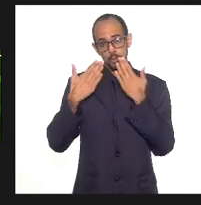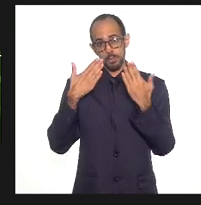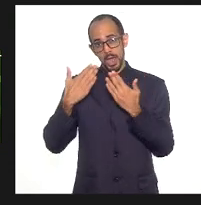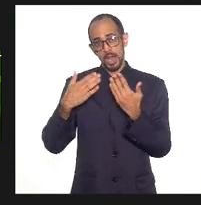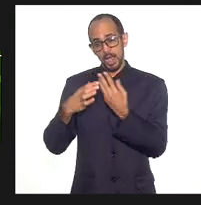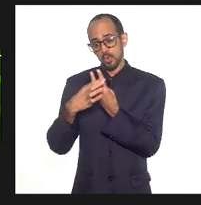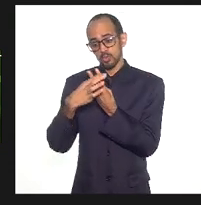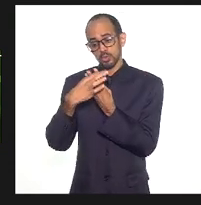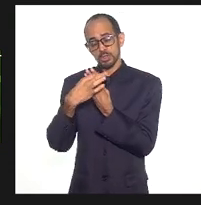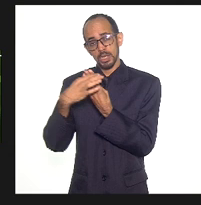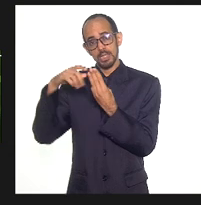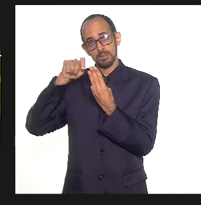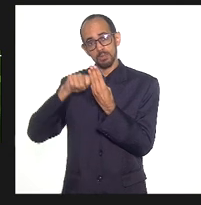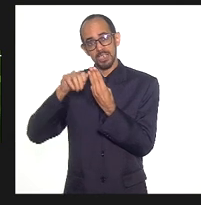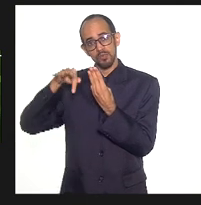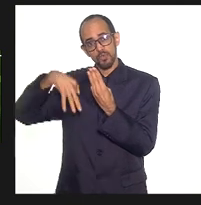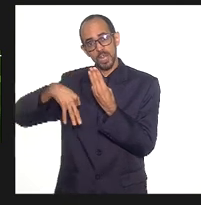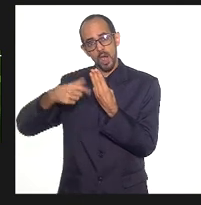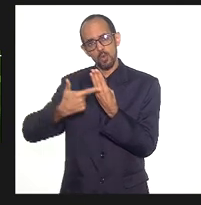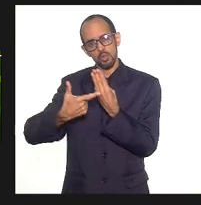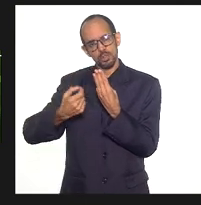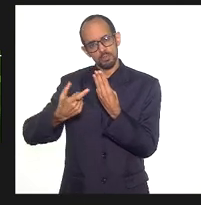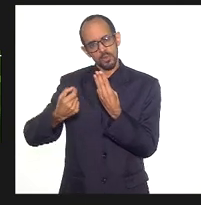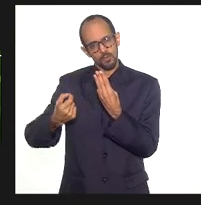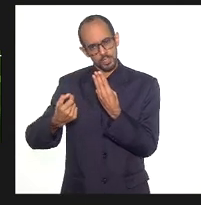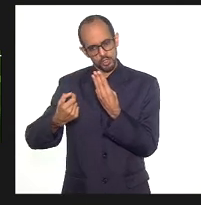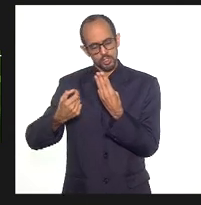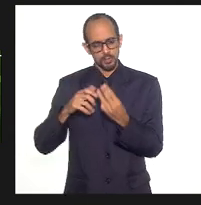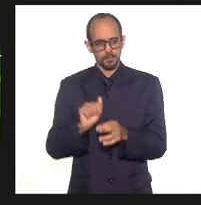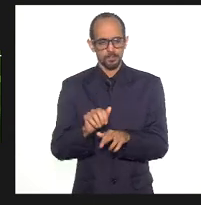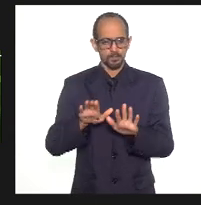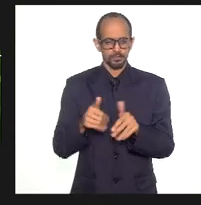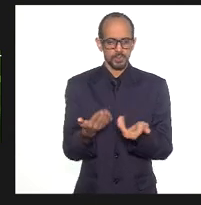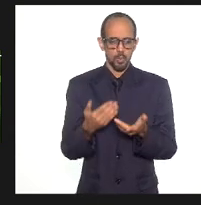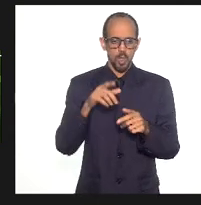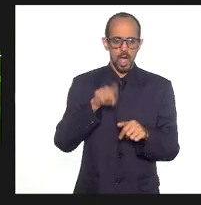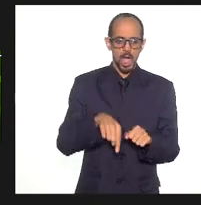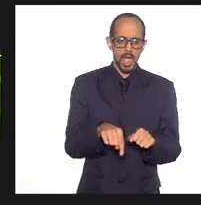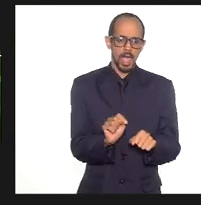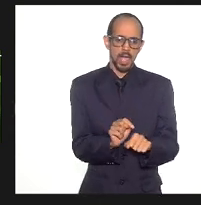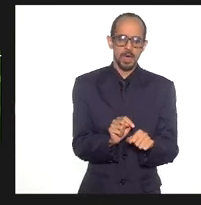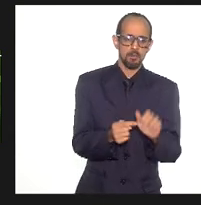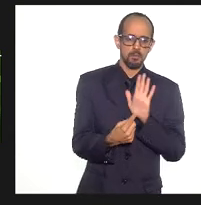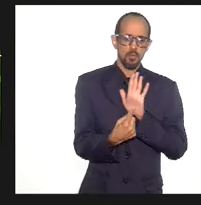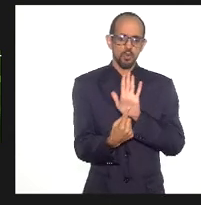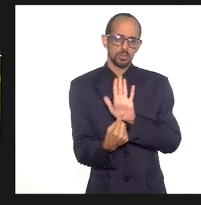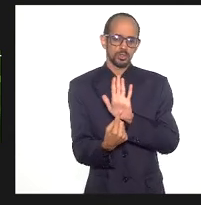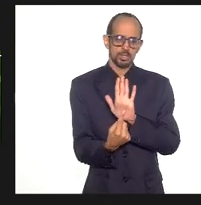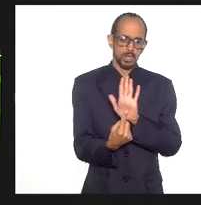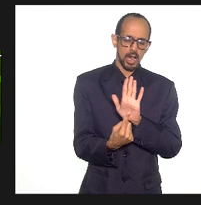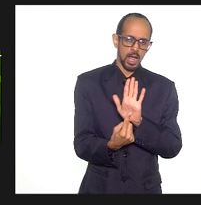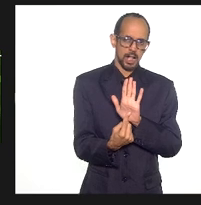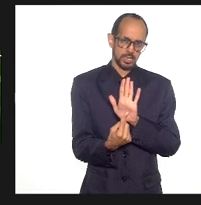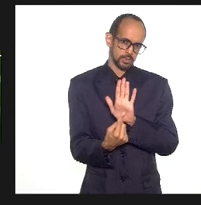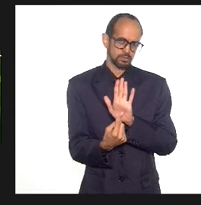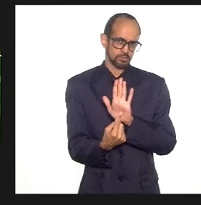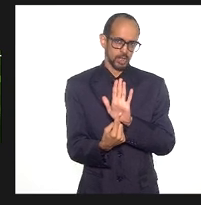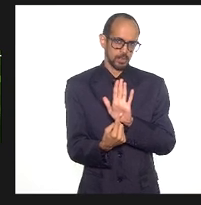tópico é demonstrar inicialmente, e isso é de senso comum, mas é importante que a